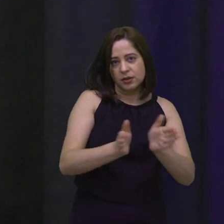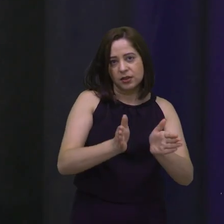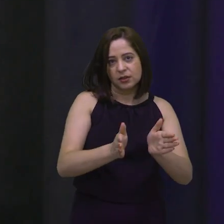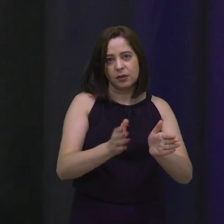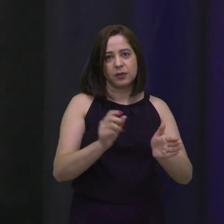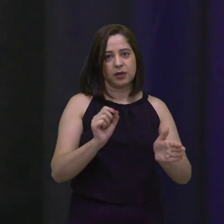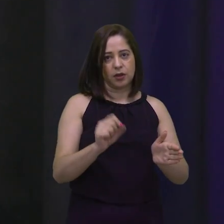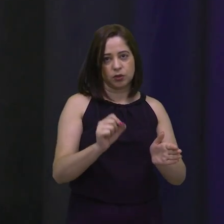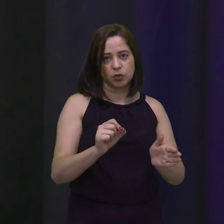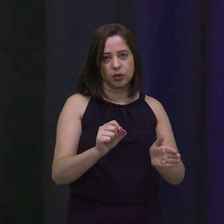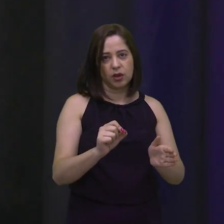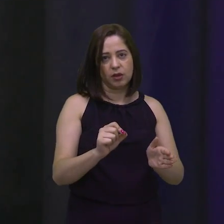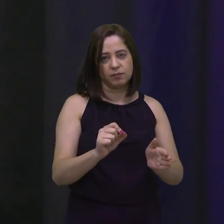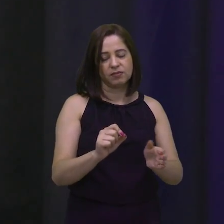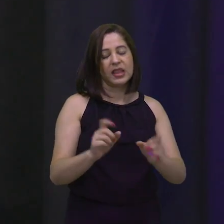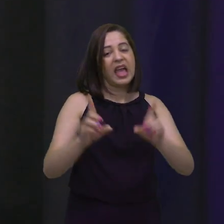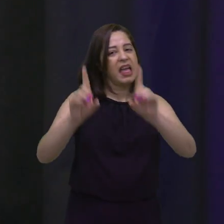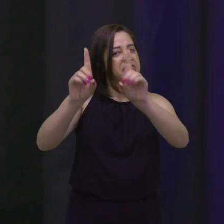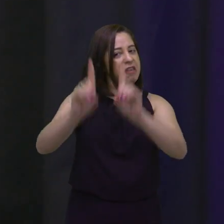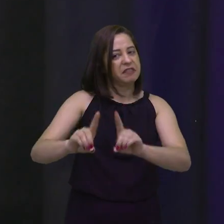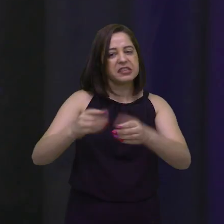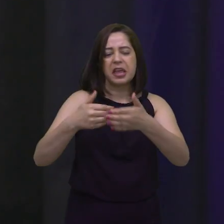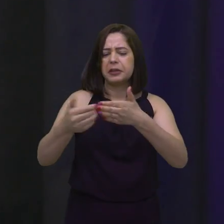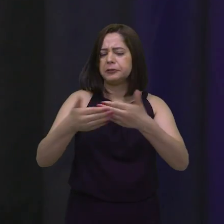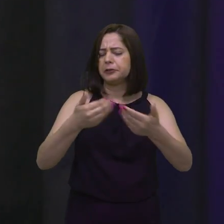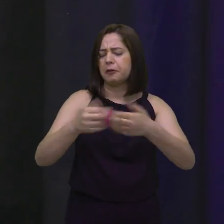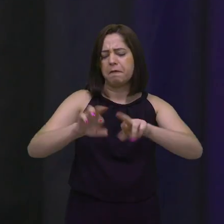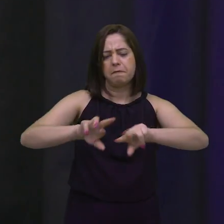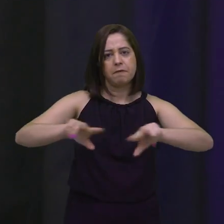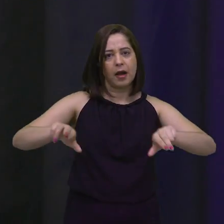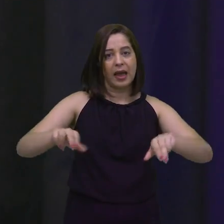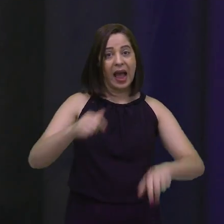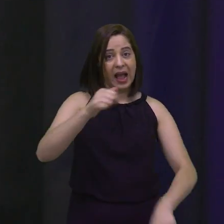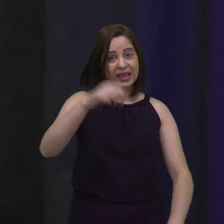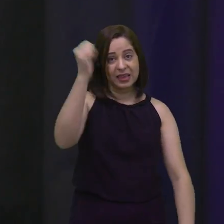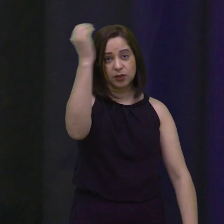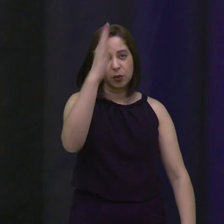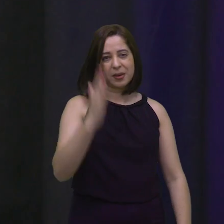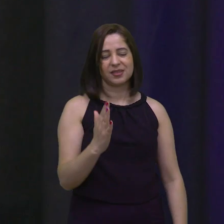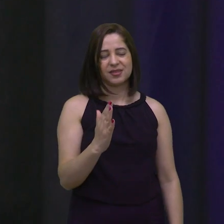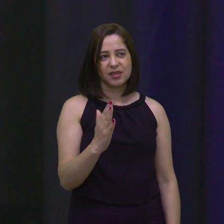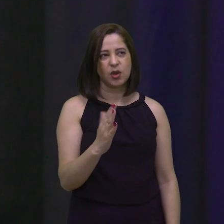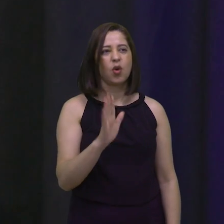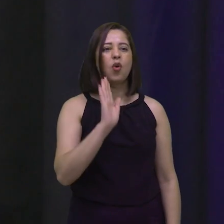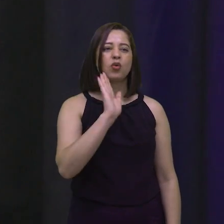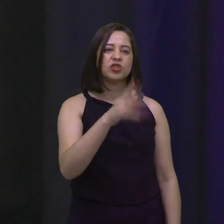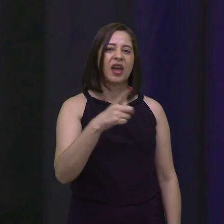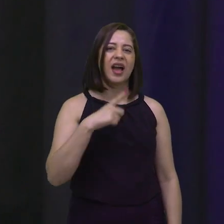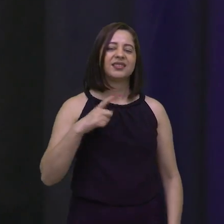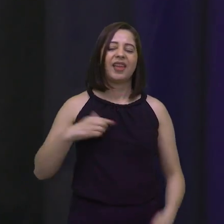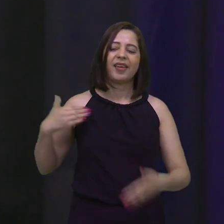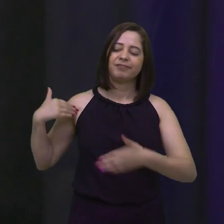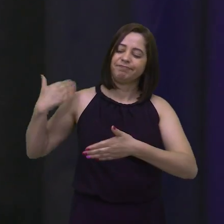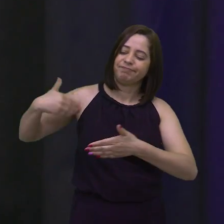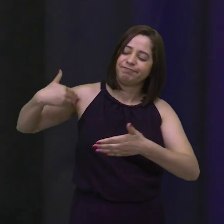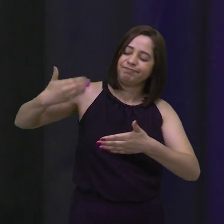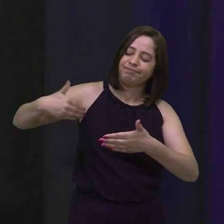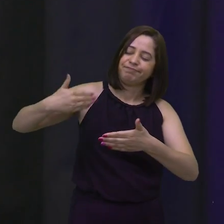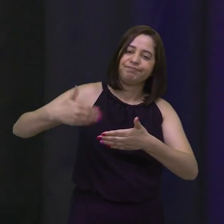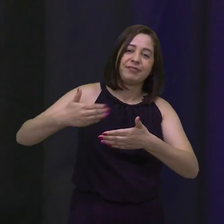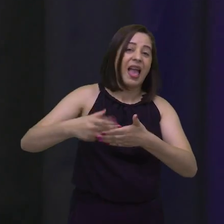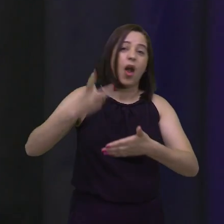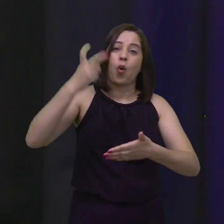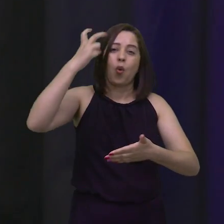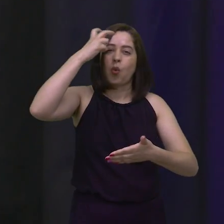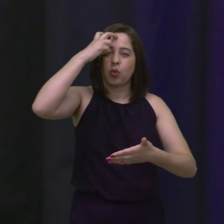com deficiência, seja essa deficiência visível ou não, a questão no Brasil é cultural. Quando nós tratamos